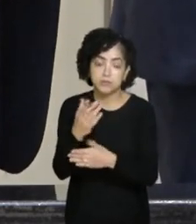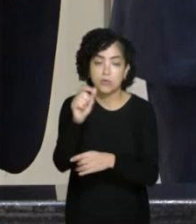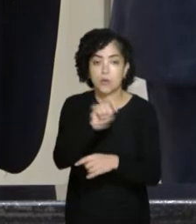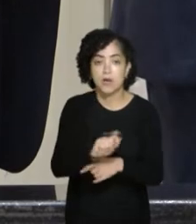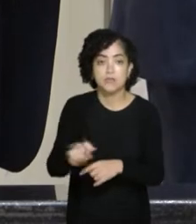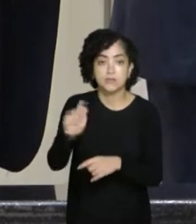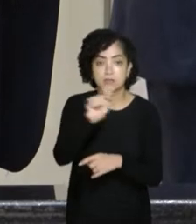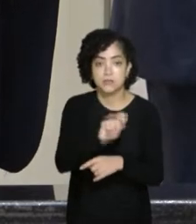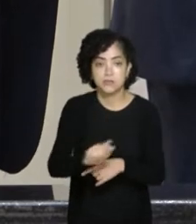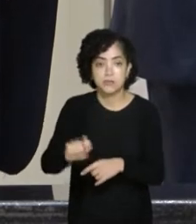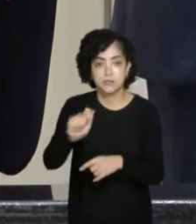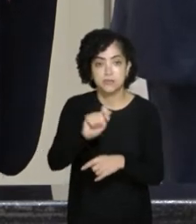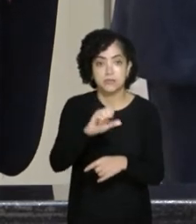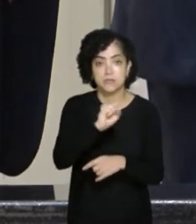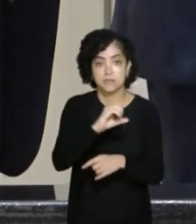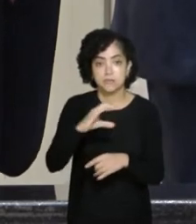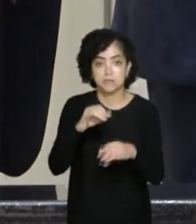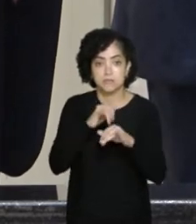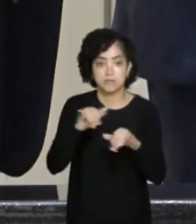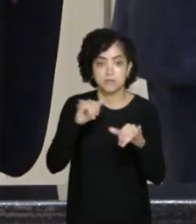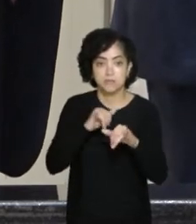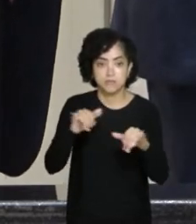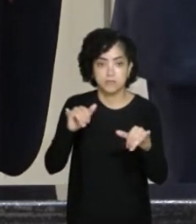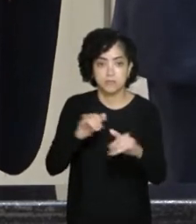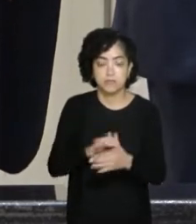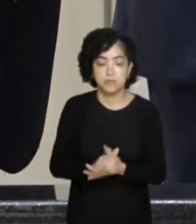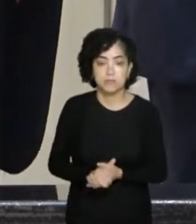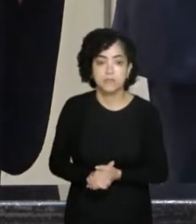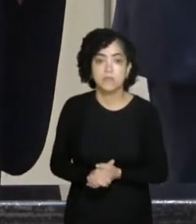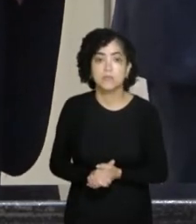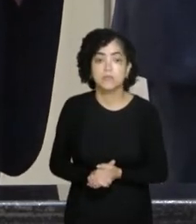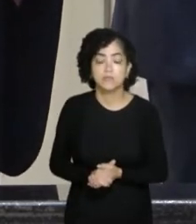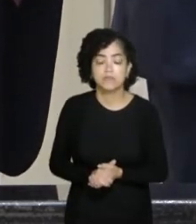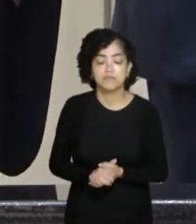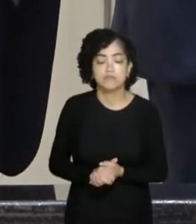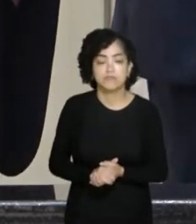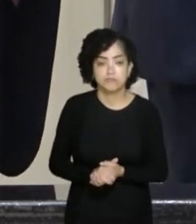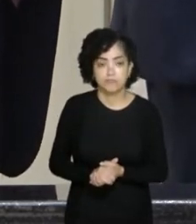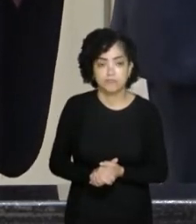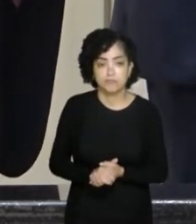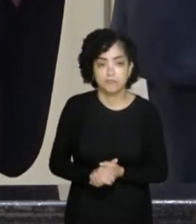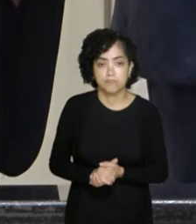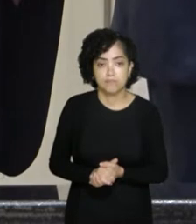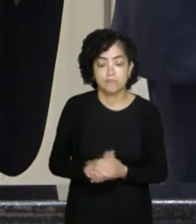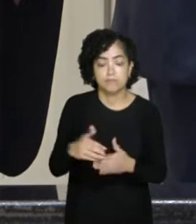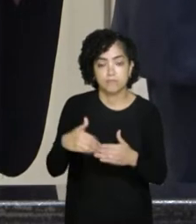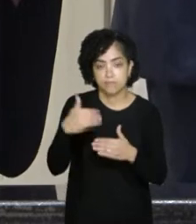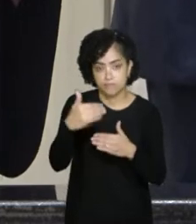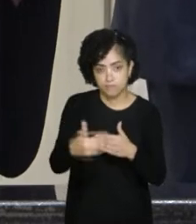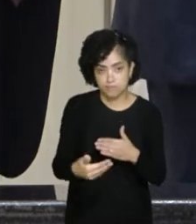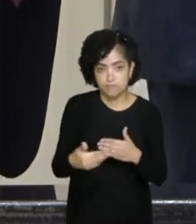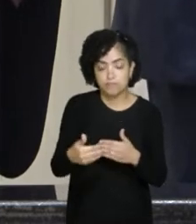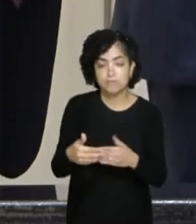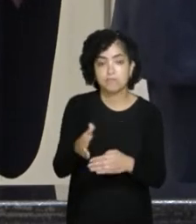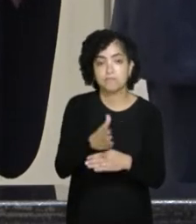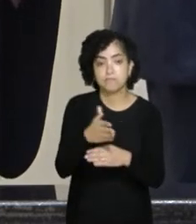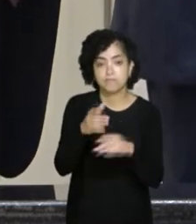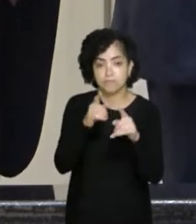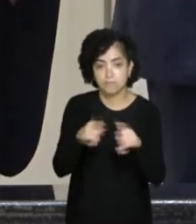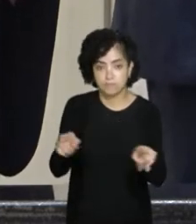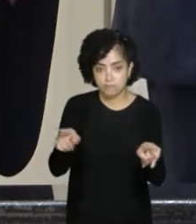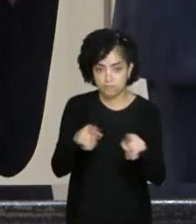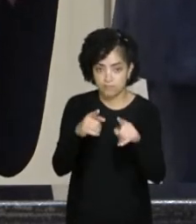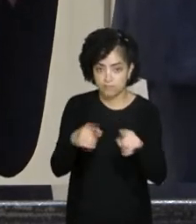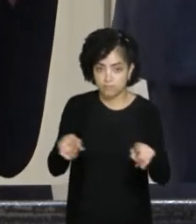Associação Catarinense de Imprensa, Casa do Jornalista. Momento seguinte, houve a interpretação do